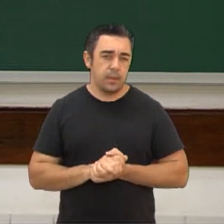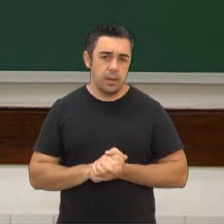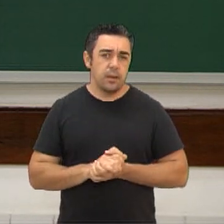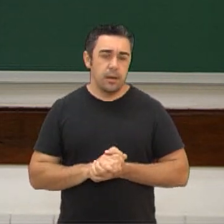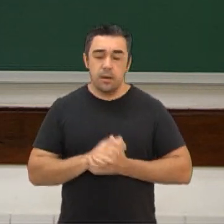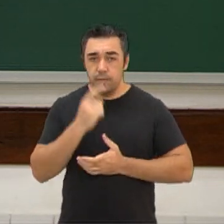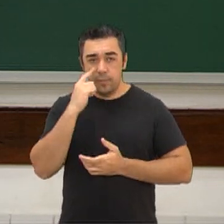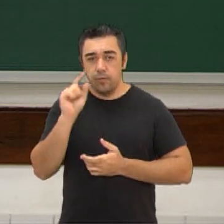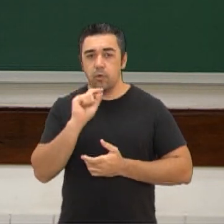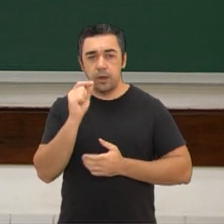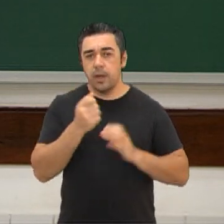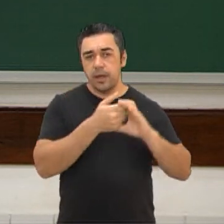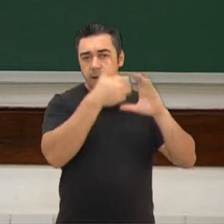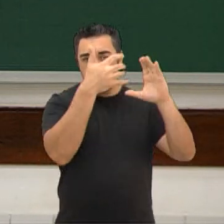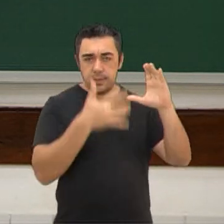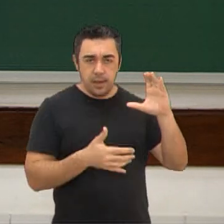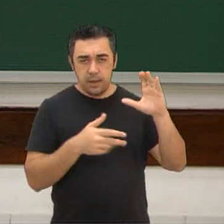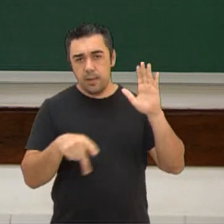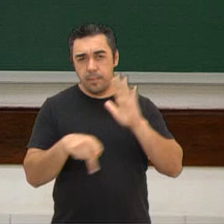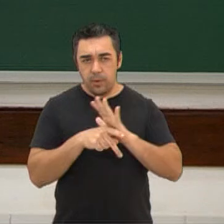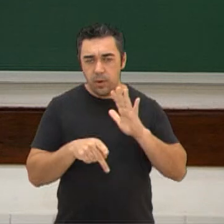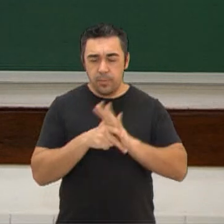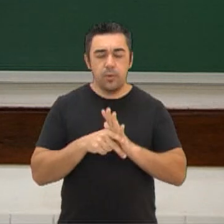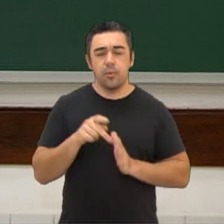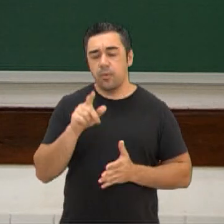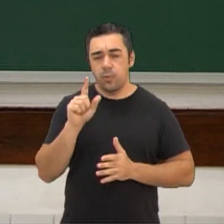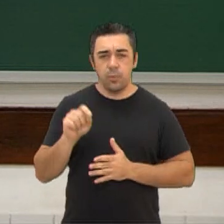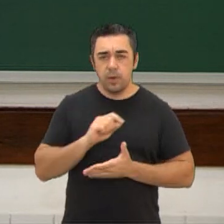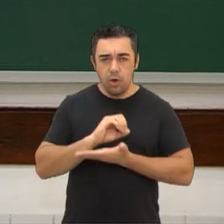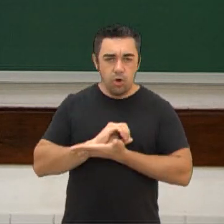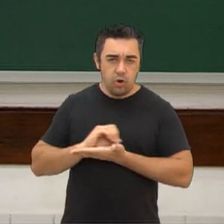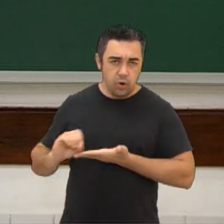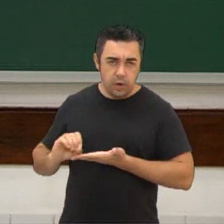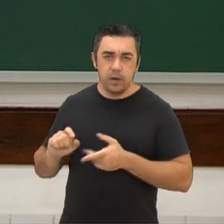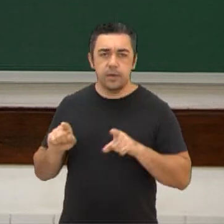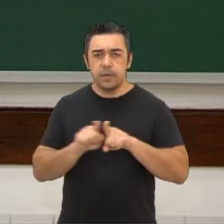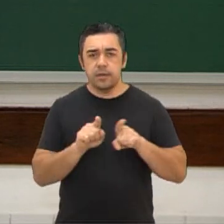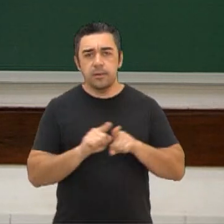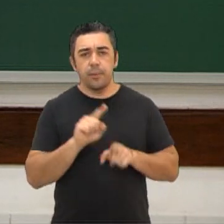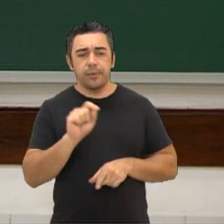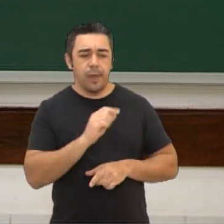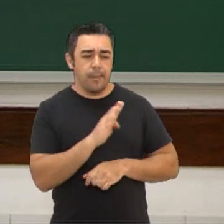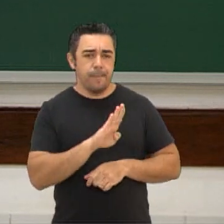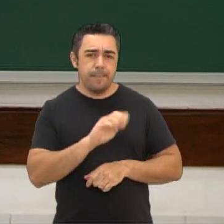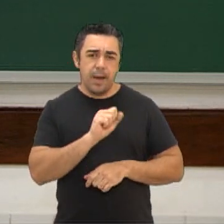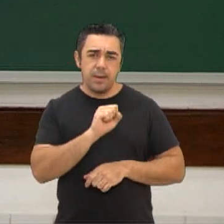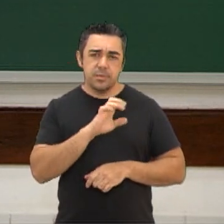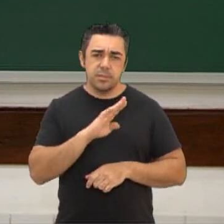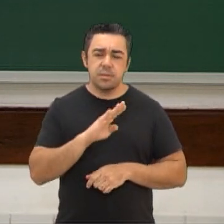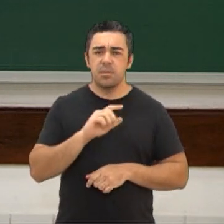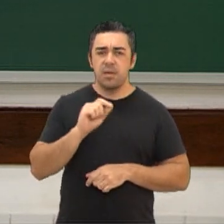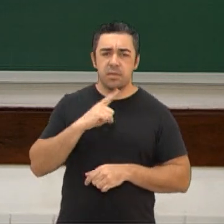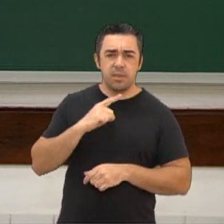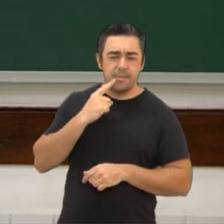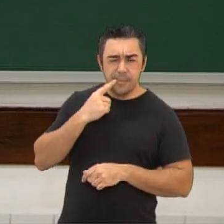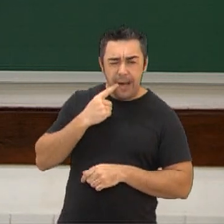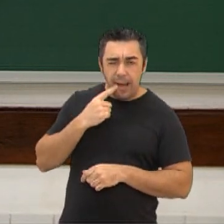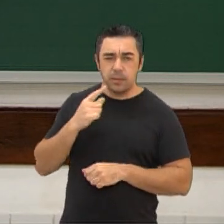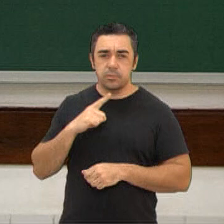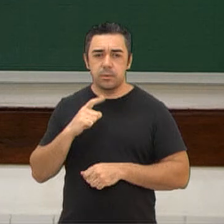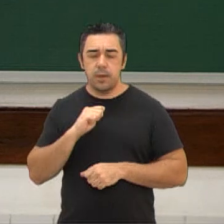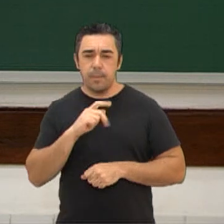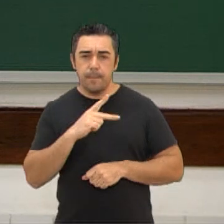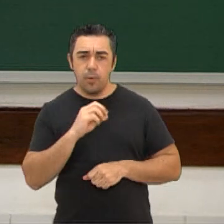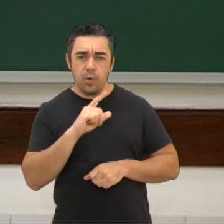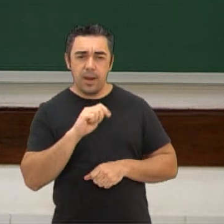pouco das propriedades desses compostos orgânicos em geral, questão de basicidade, de acidez, de